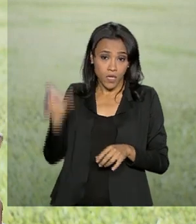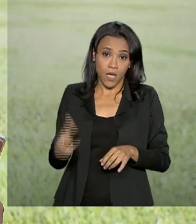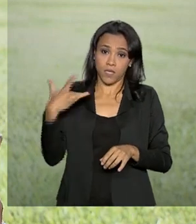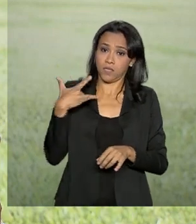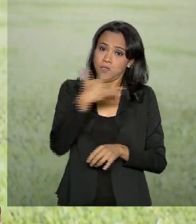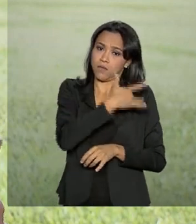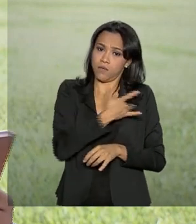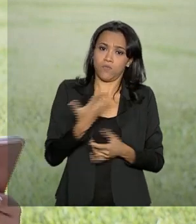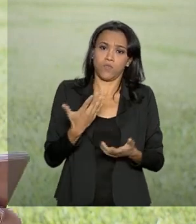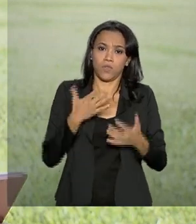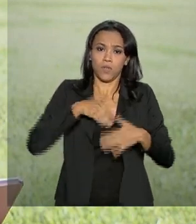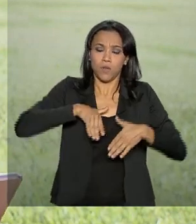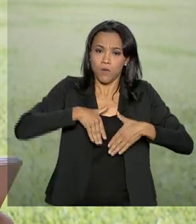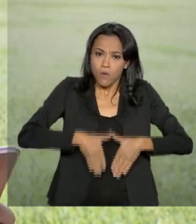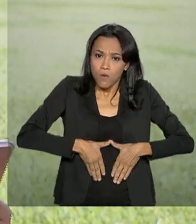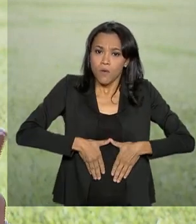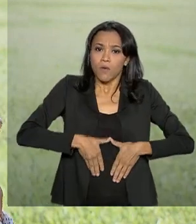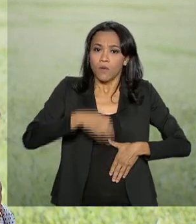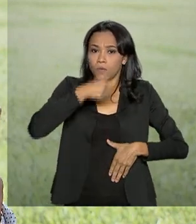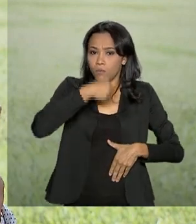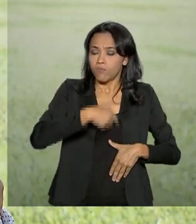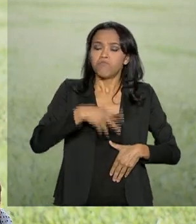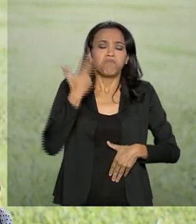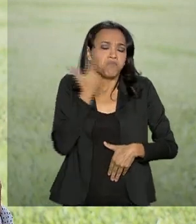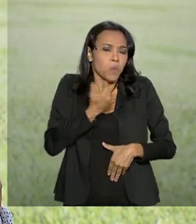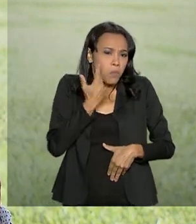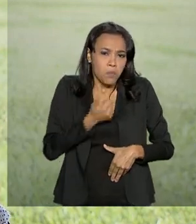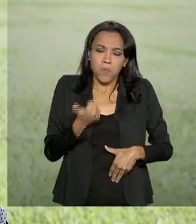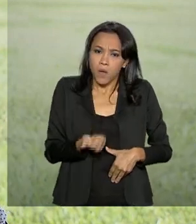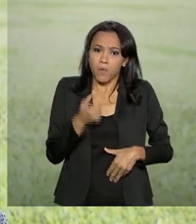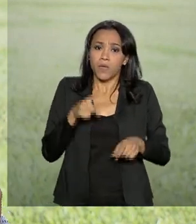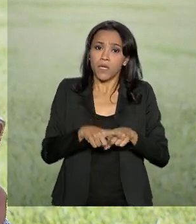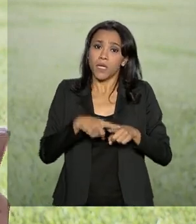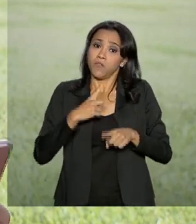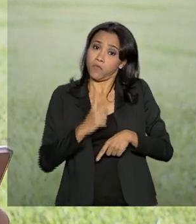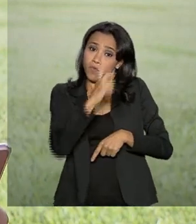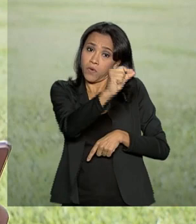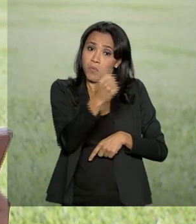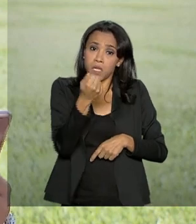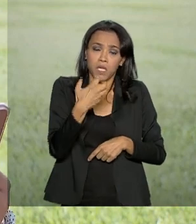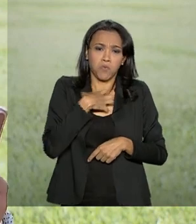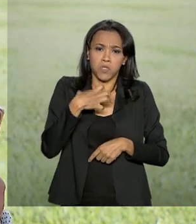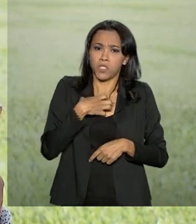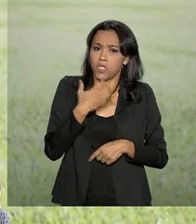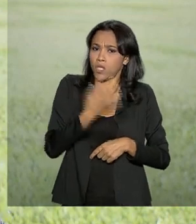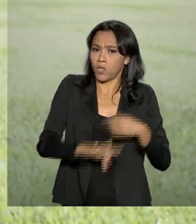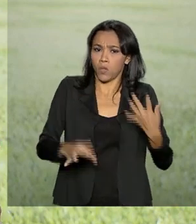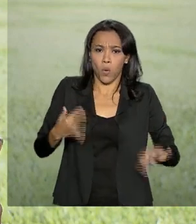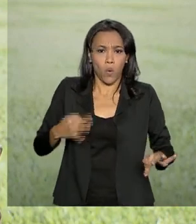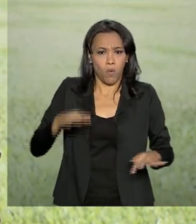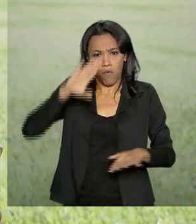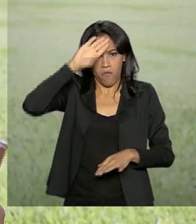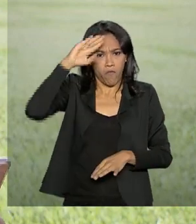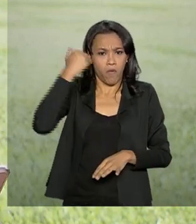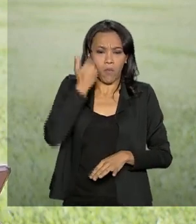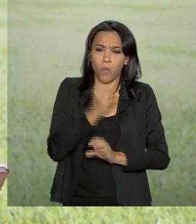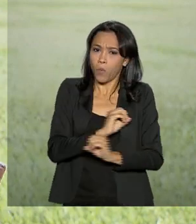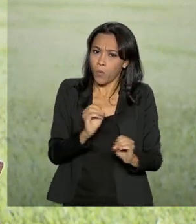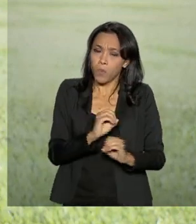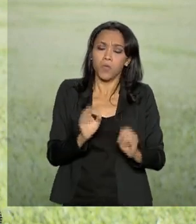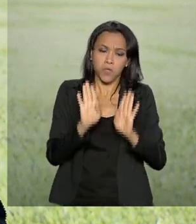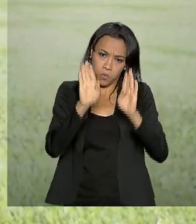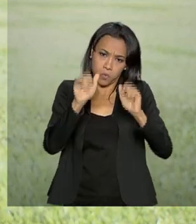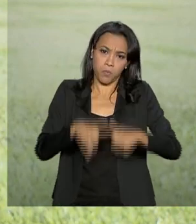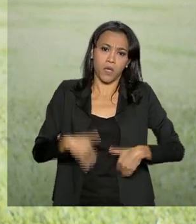foi normalizado e a alta do hospital foi possível porque o presidente estava sem dor, sem febre e com a função